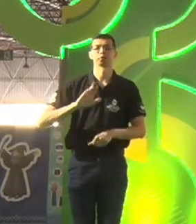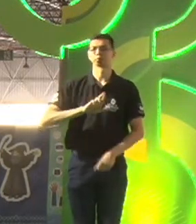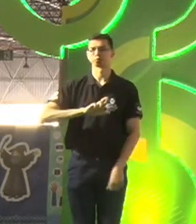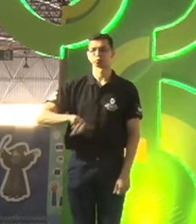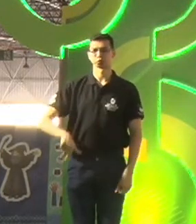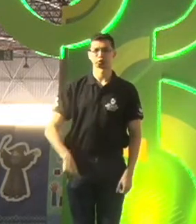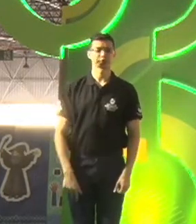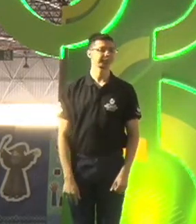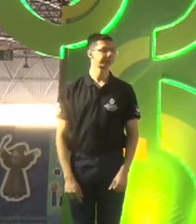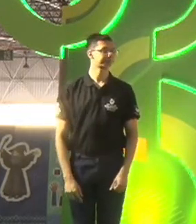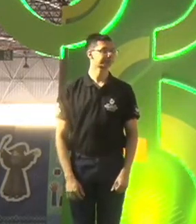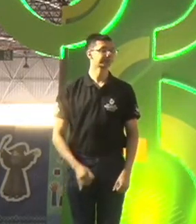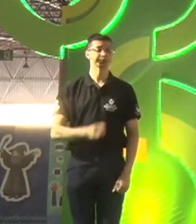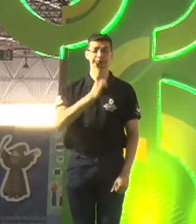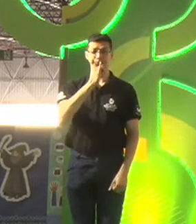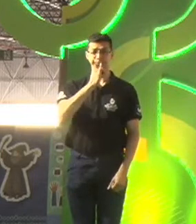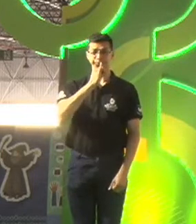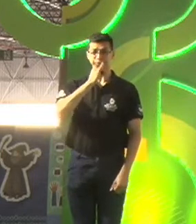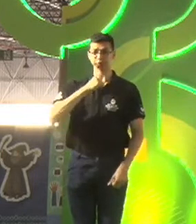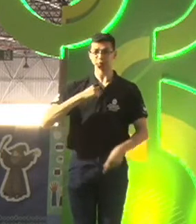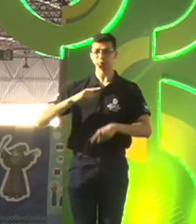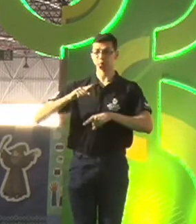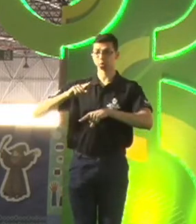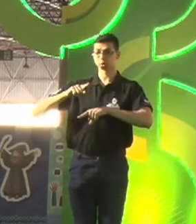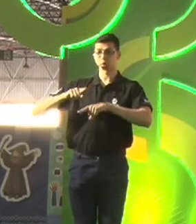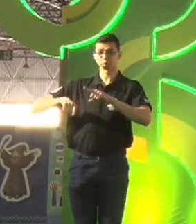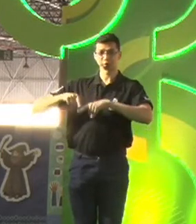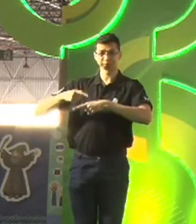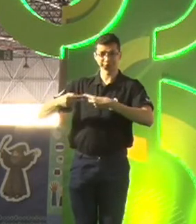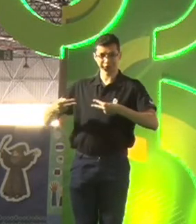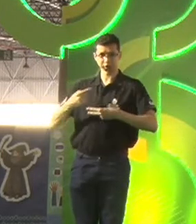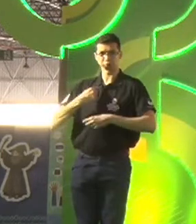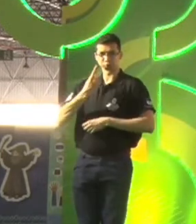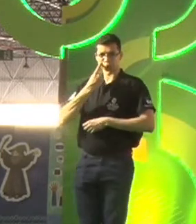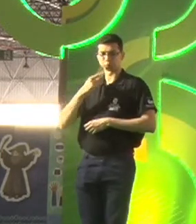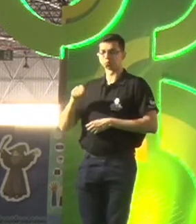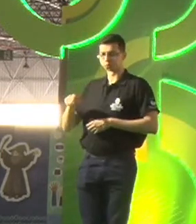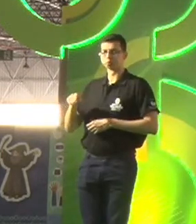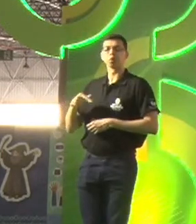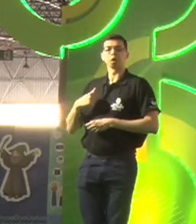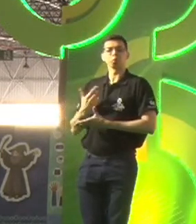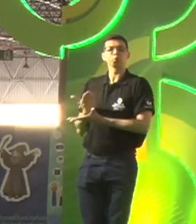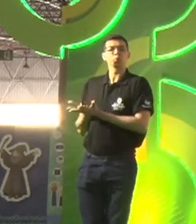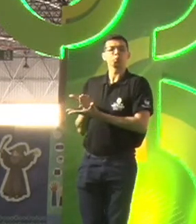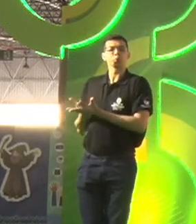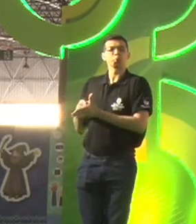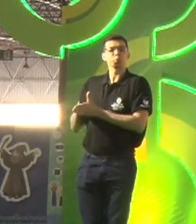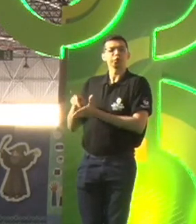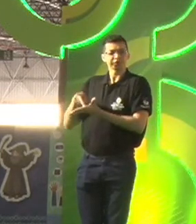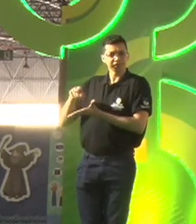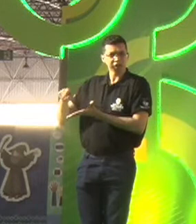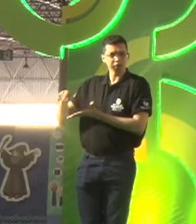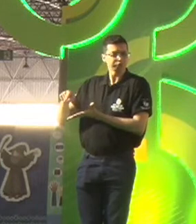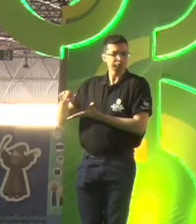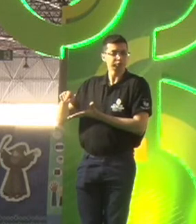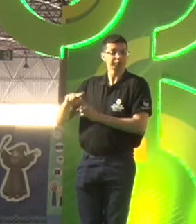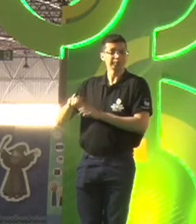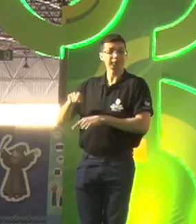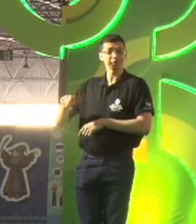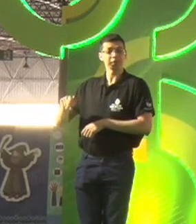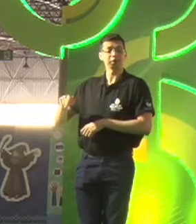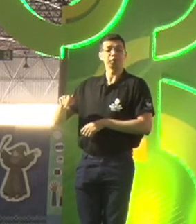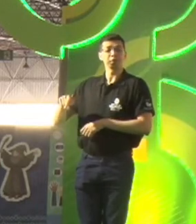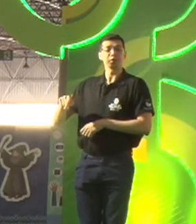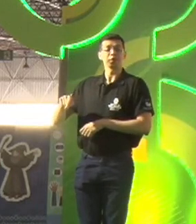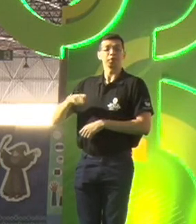o meu objeto de estudo de fato sente mas sim do que ele causa em mim aquilo passa a